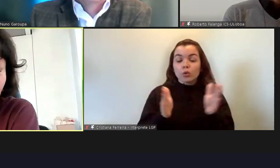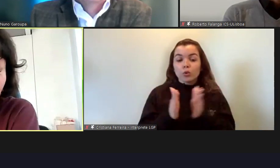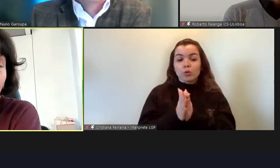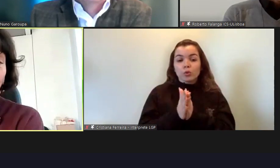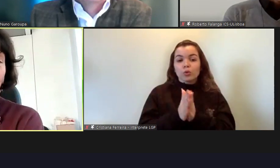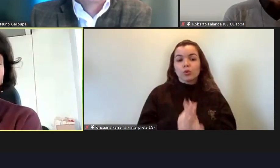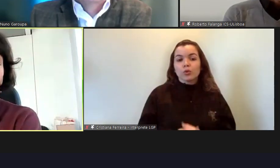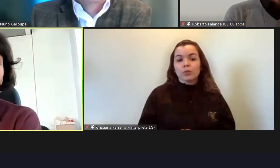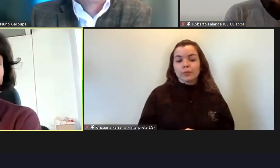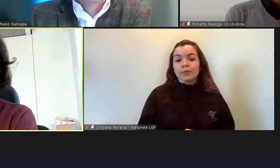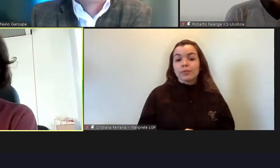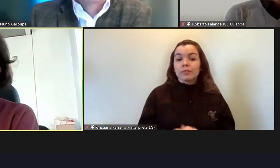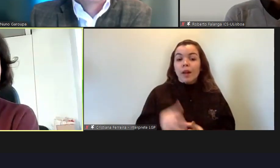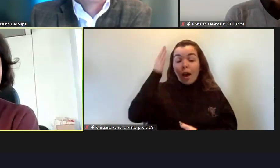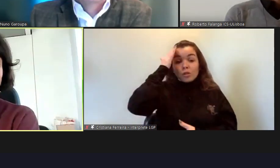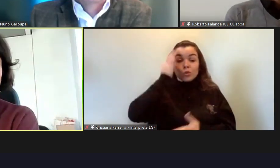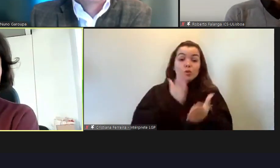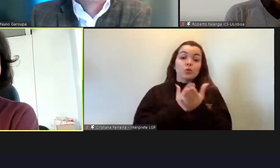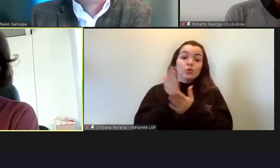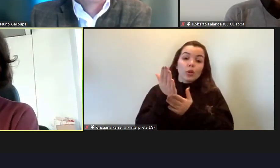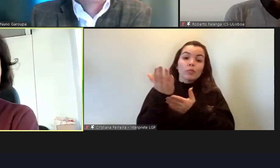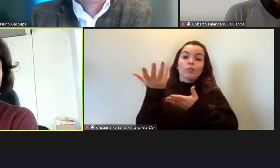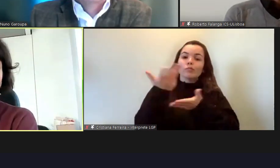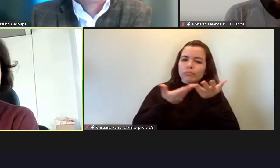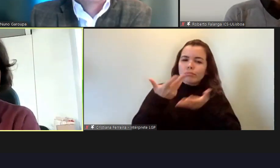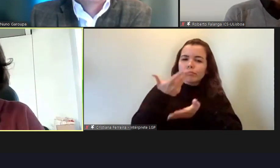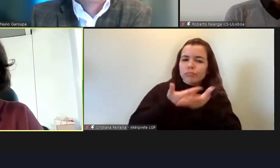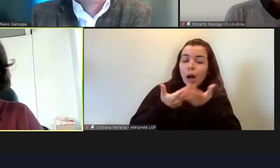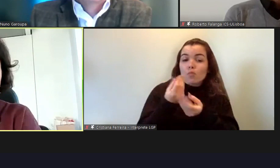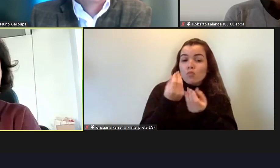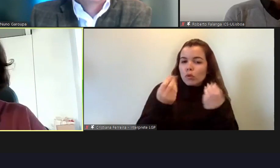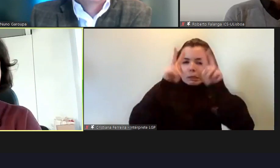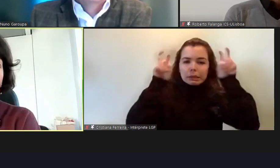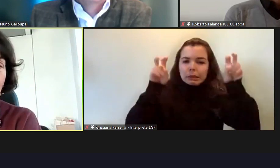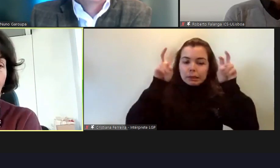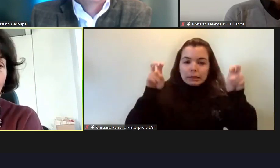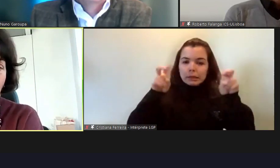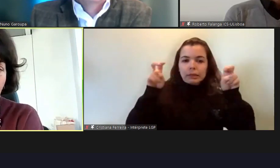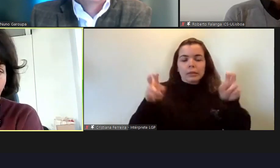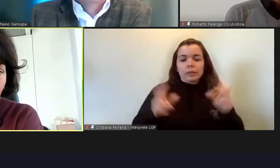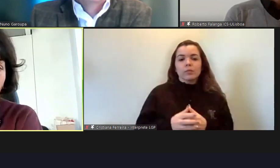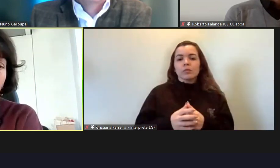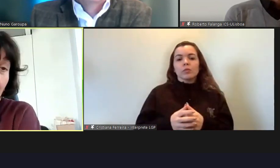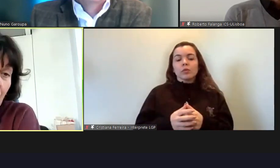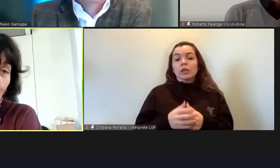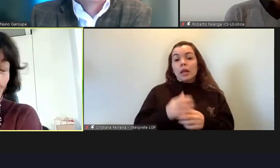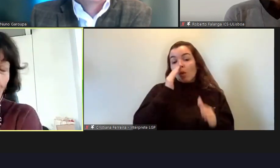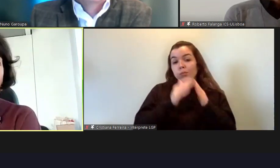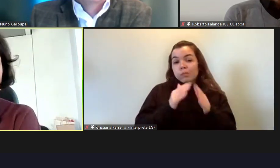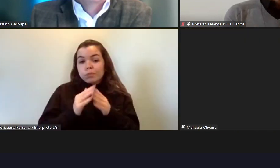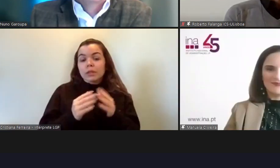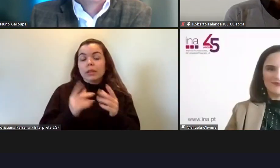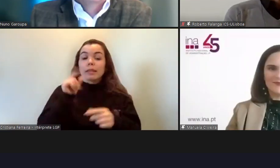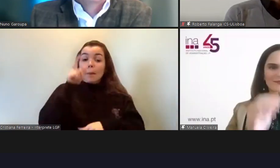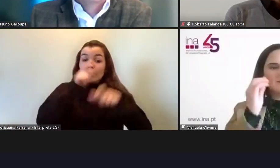que continuaríamos com certeza a conversar, porque há muitos assuntos que se levantam e que os próprios participantes levantaram e que não podemos